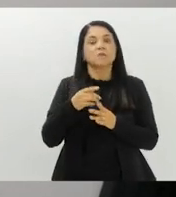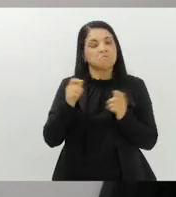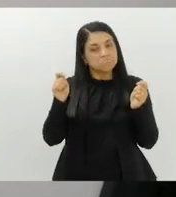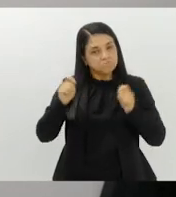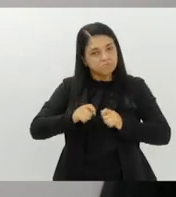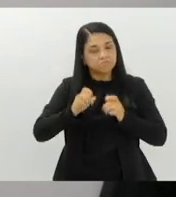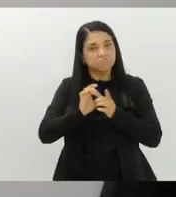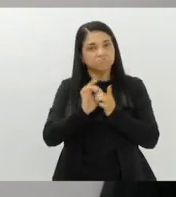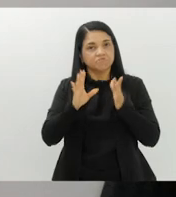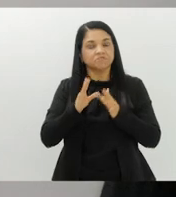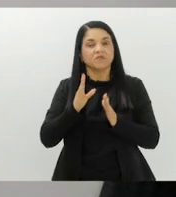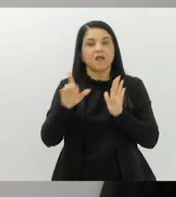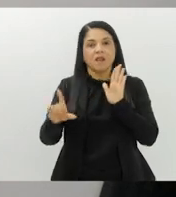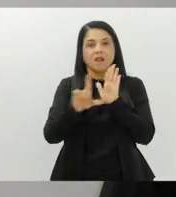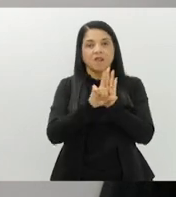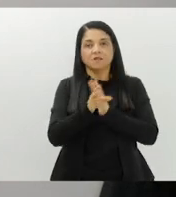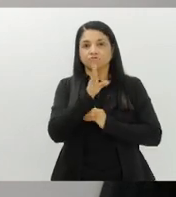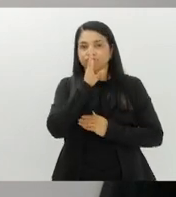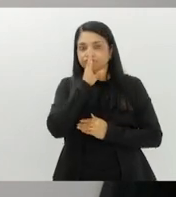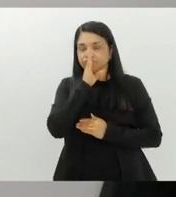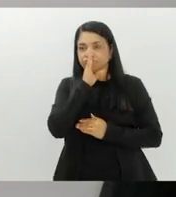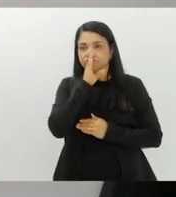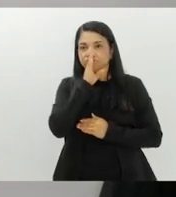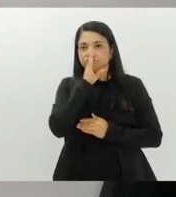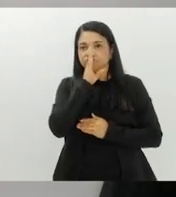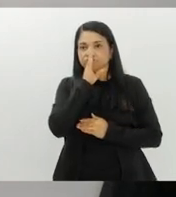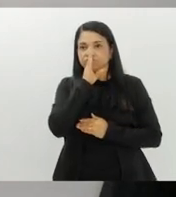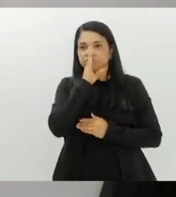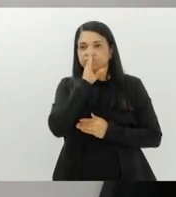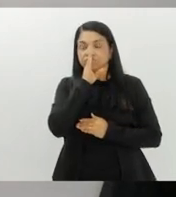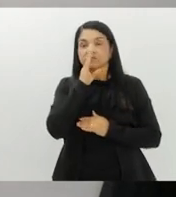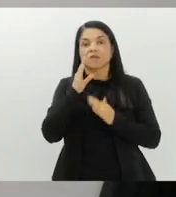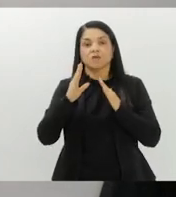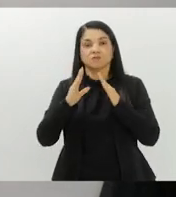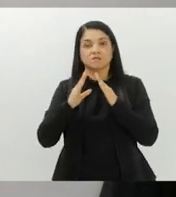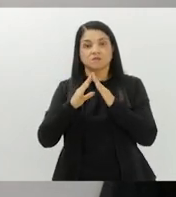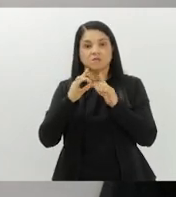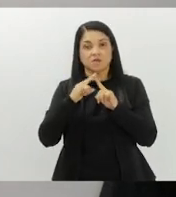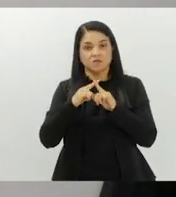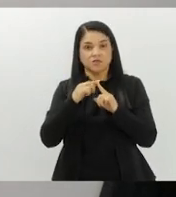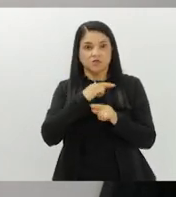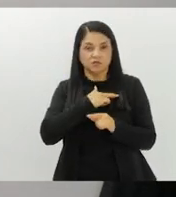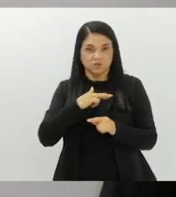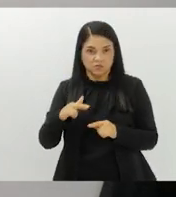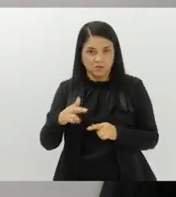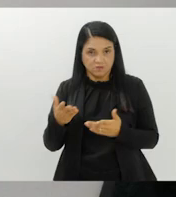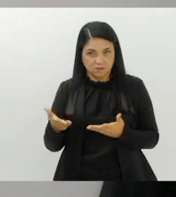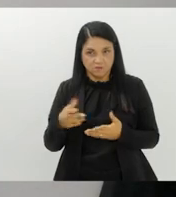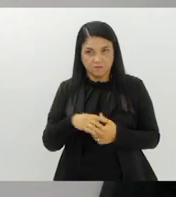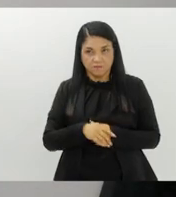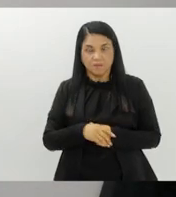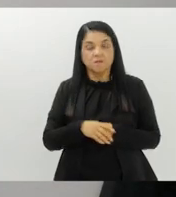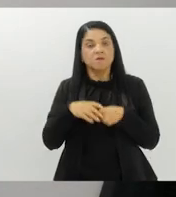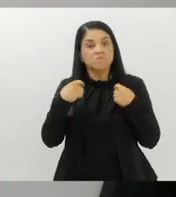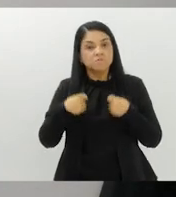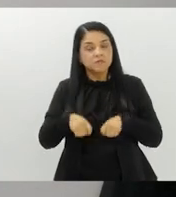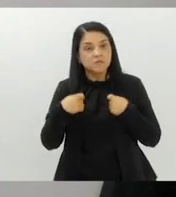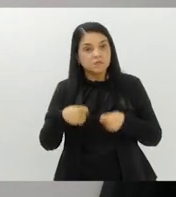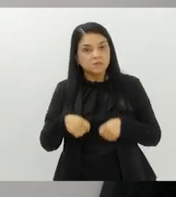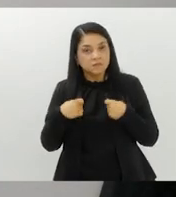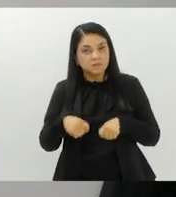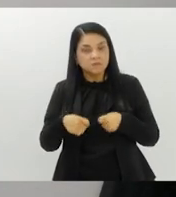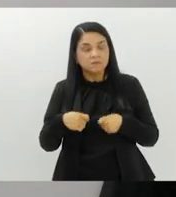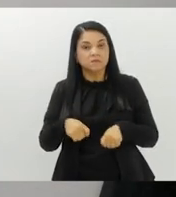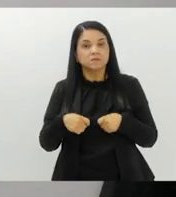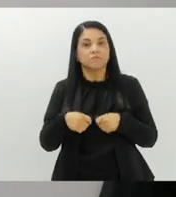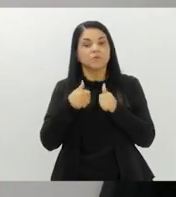não compete aos templos religiosos, né? Isso diz claro aqui na lei. Então, eu acho que a gente precisa também